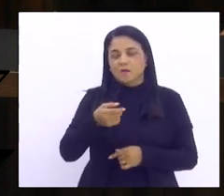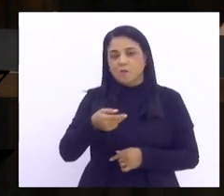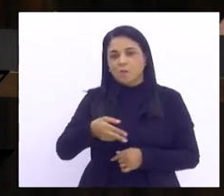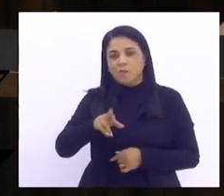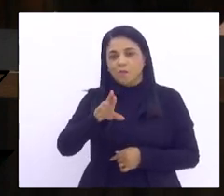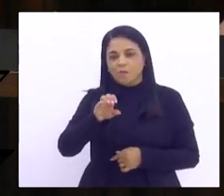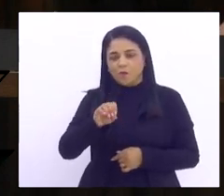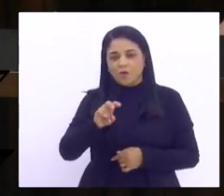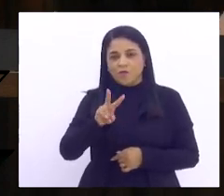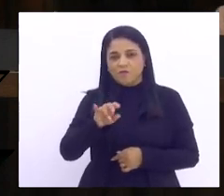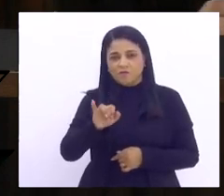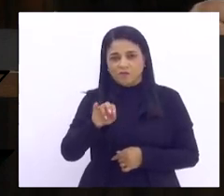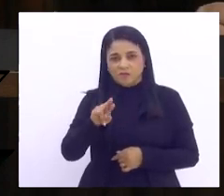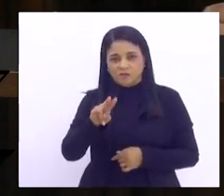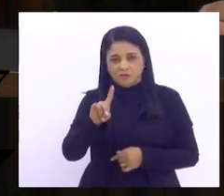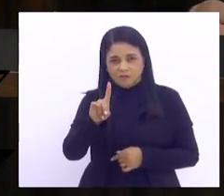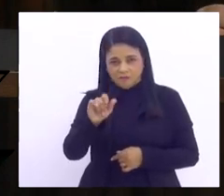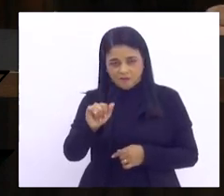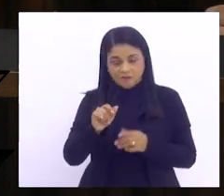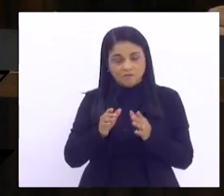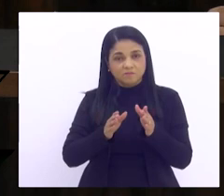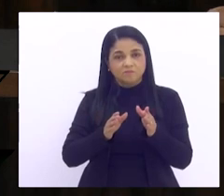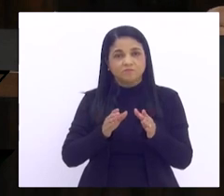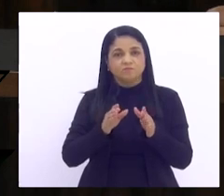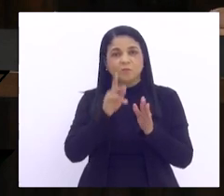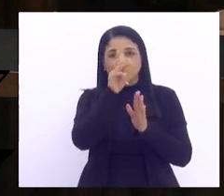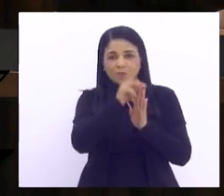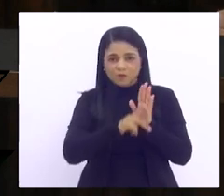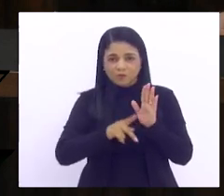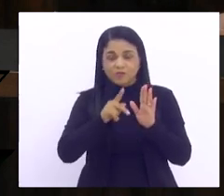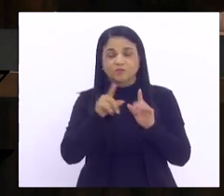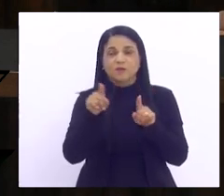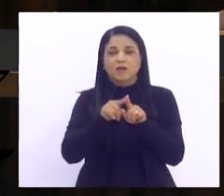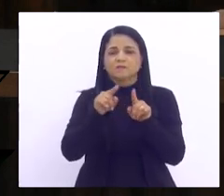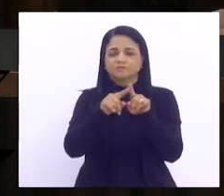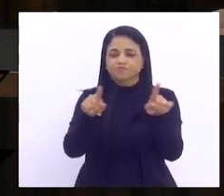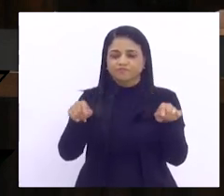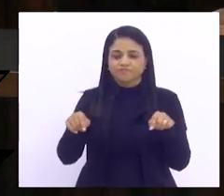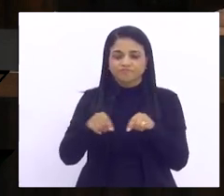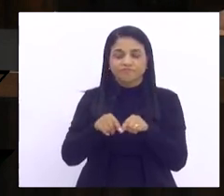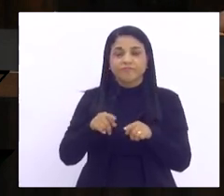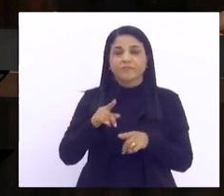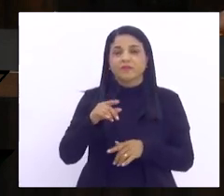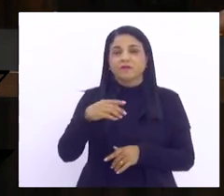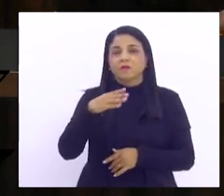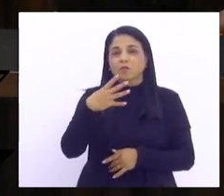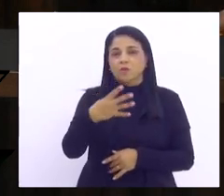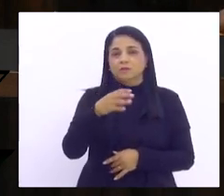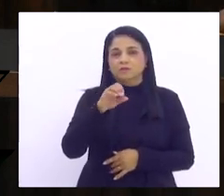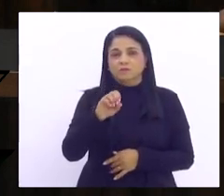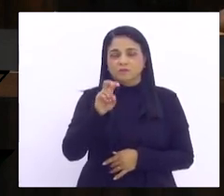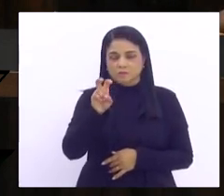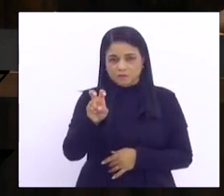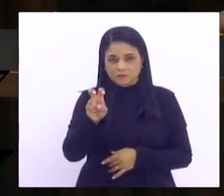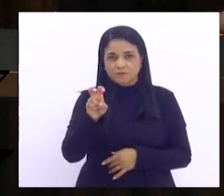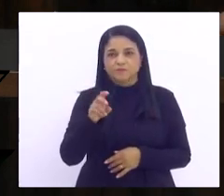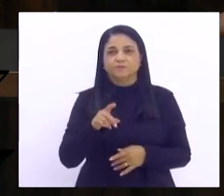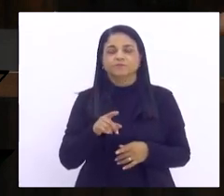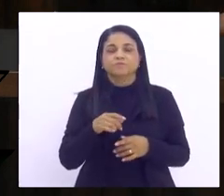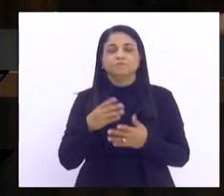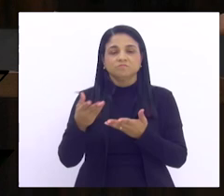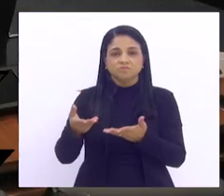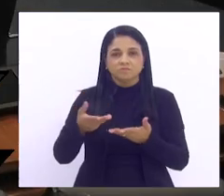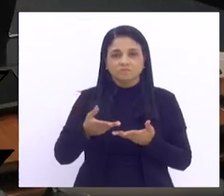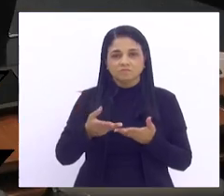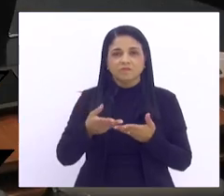favor, estará lá também no gabinete 405. Convido a vereadora